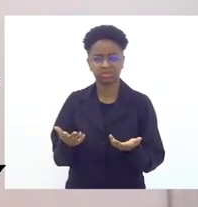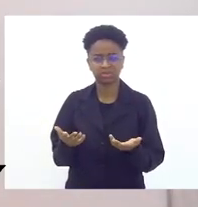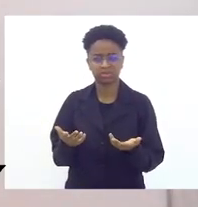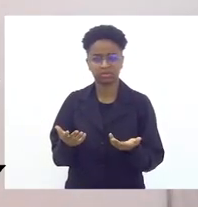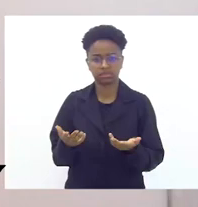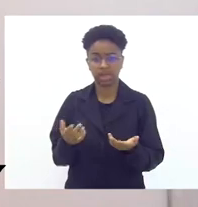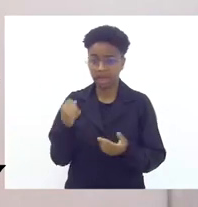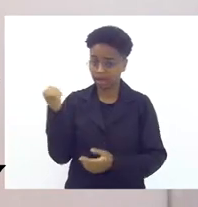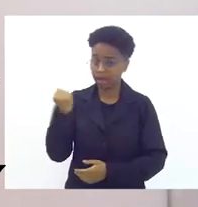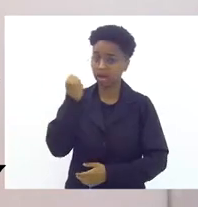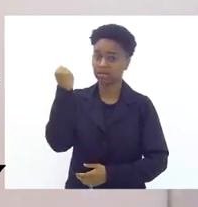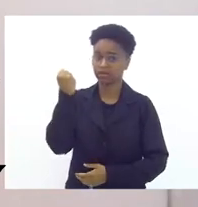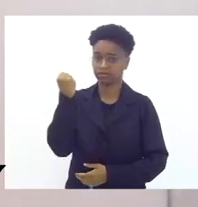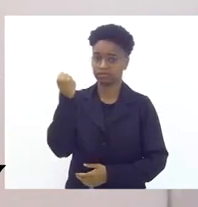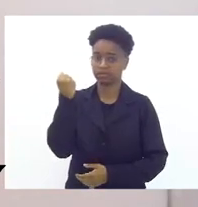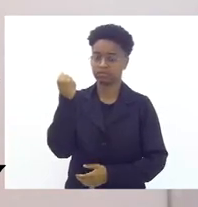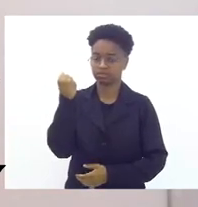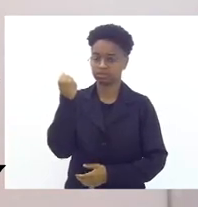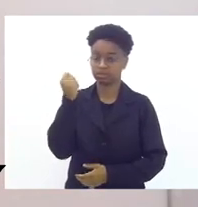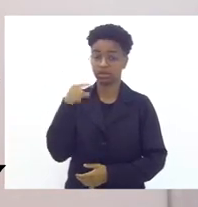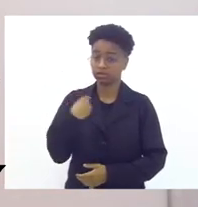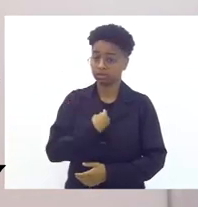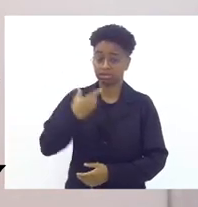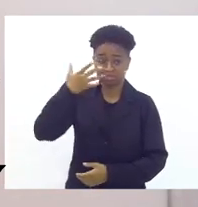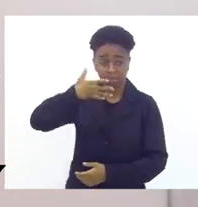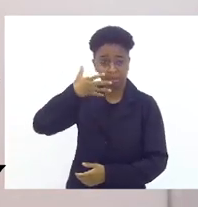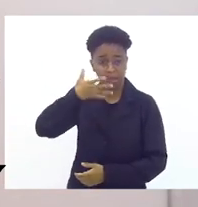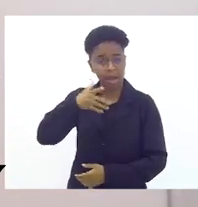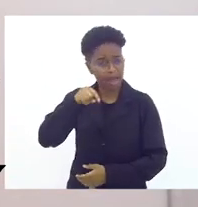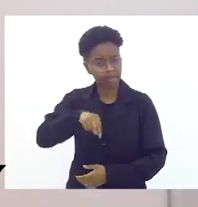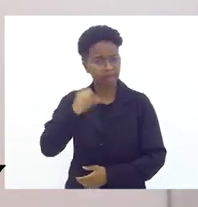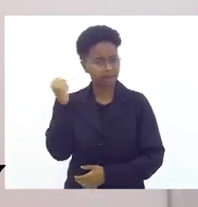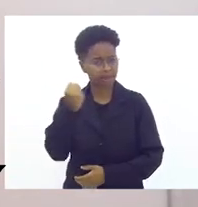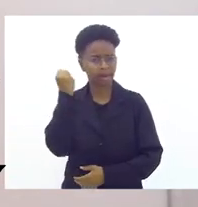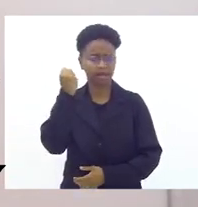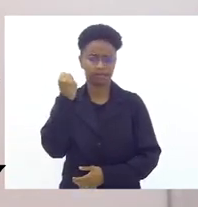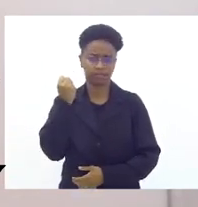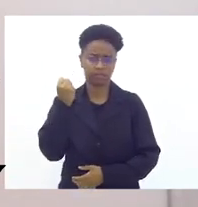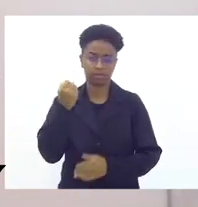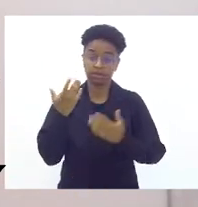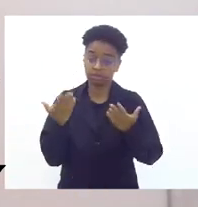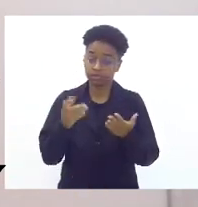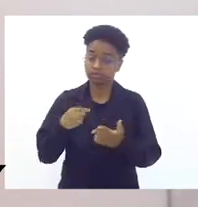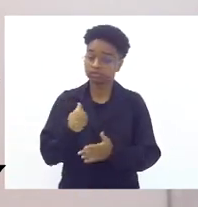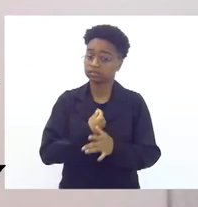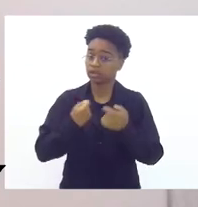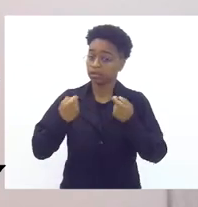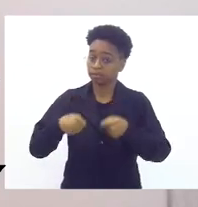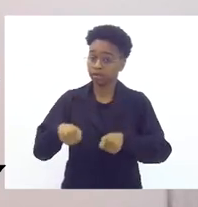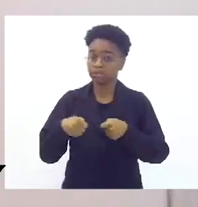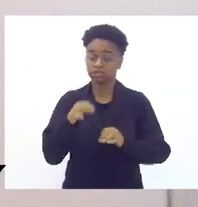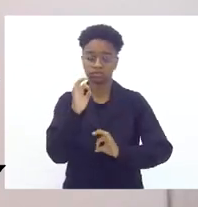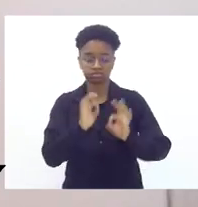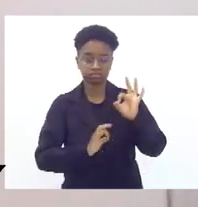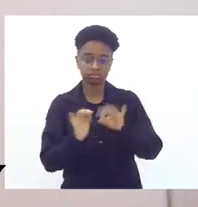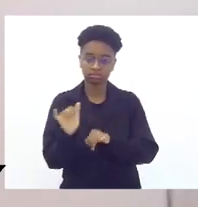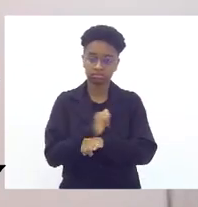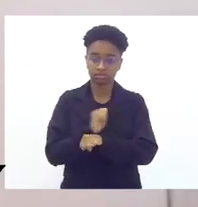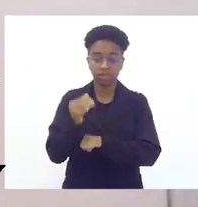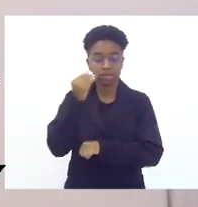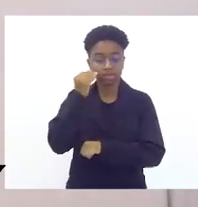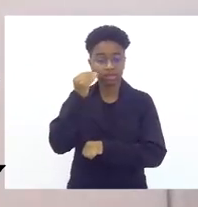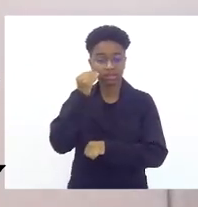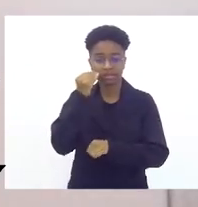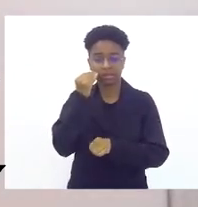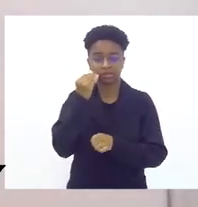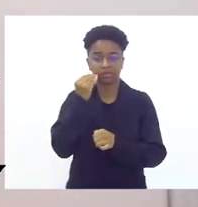isso é gravíssimo que a gente está falando aqui é gravíssimo Então precisamos construir formas de reparação E